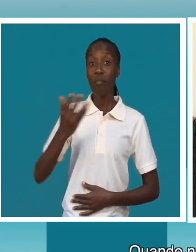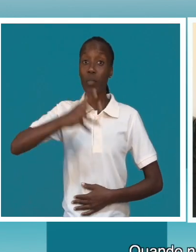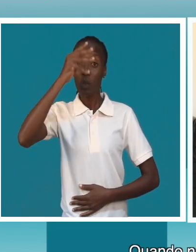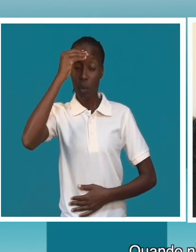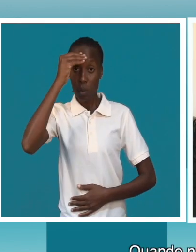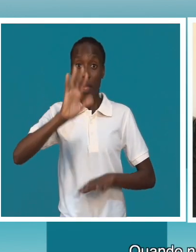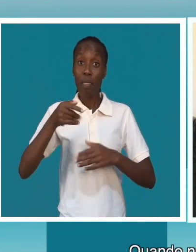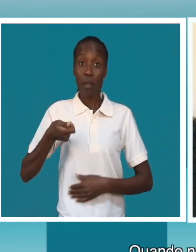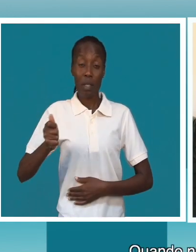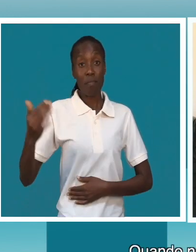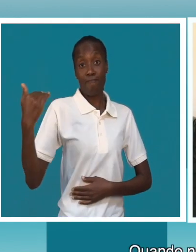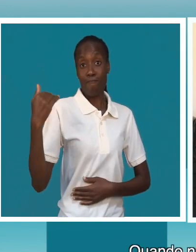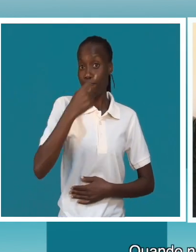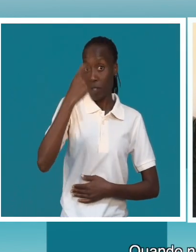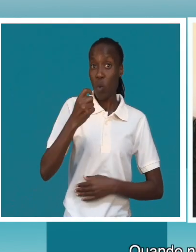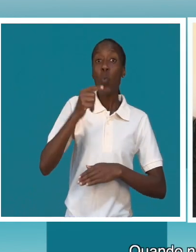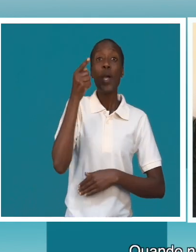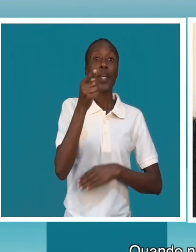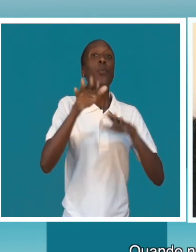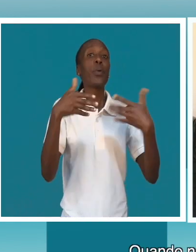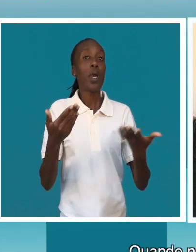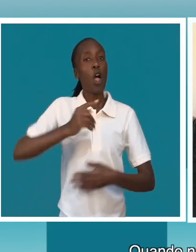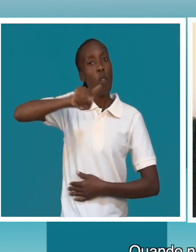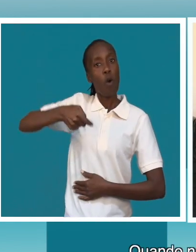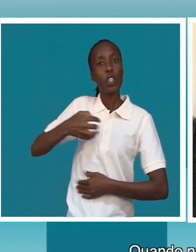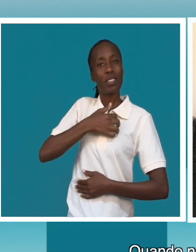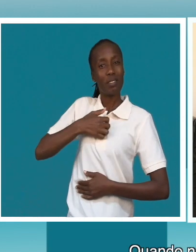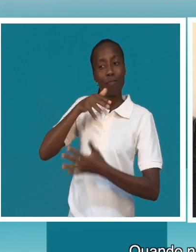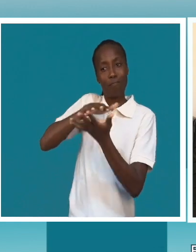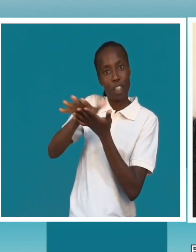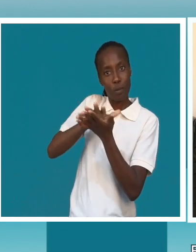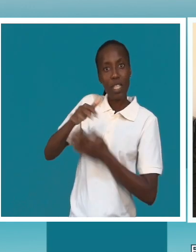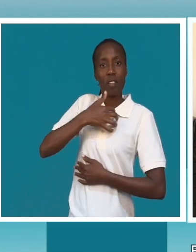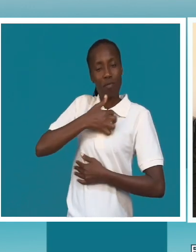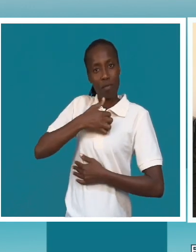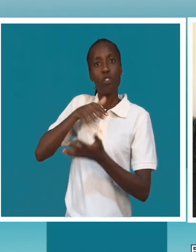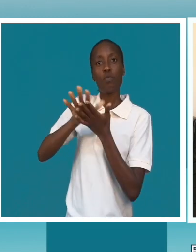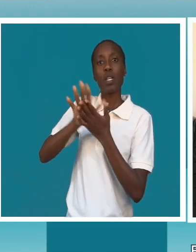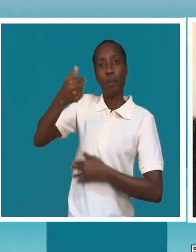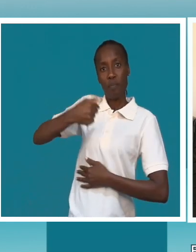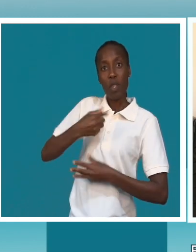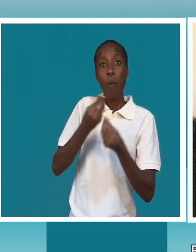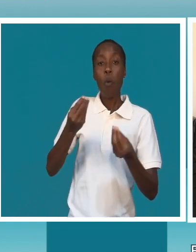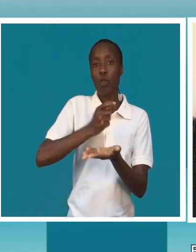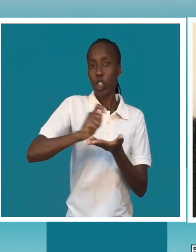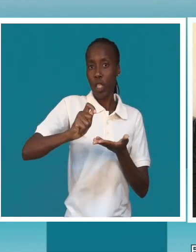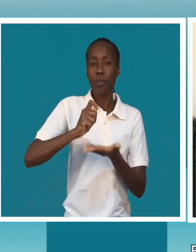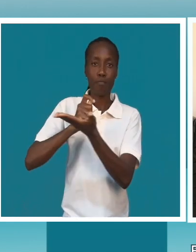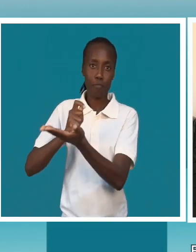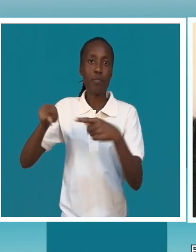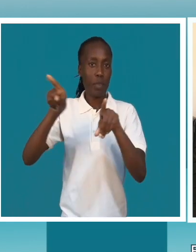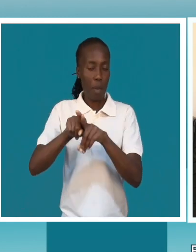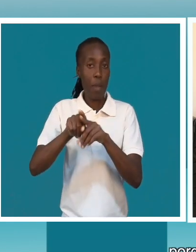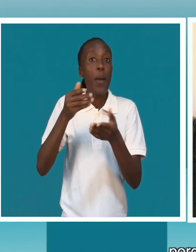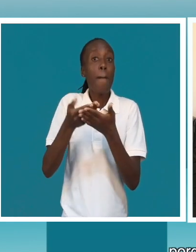Quando não entende, então ela pergunta aquilo ali o que é. Então a gente tenta explicar, eu tento explicar. Mas através de uma escrita